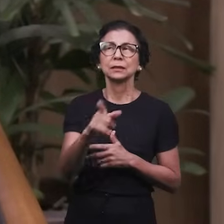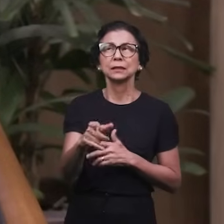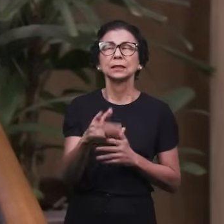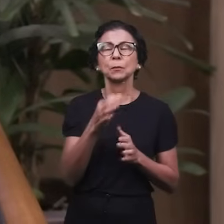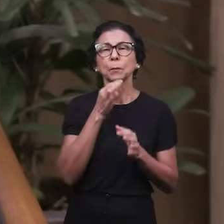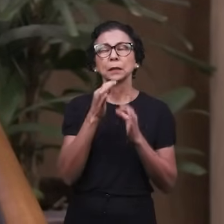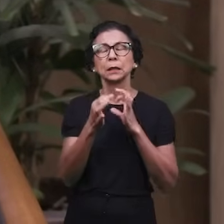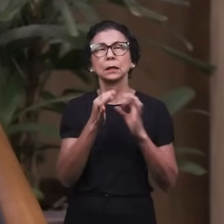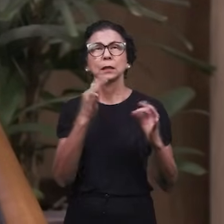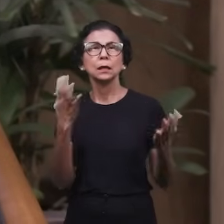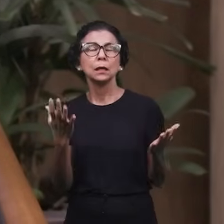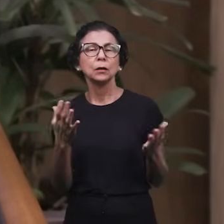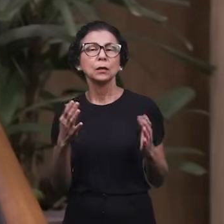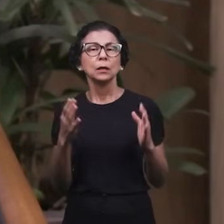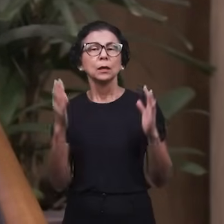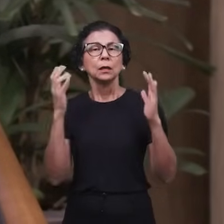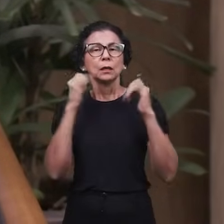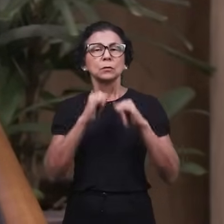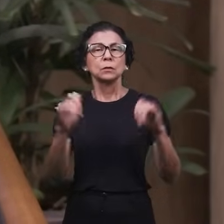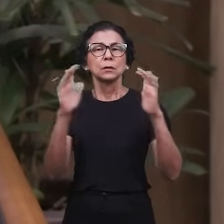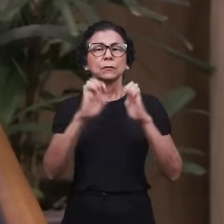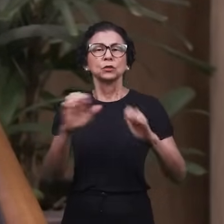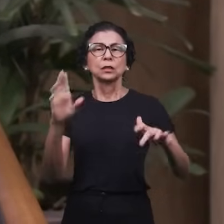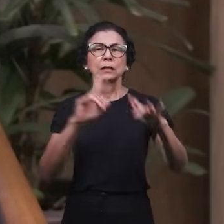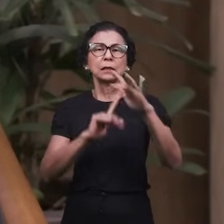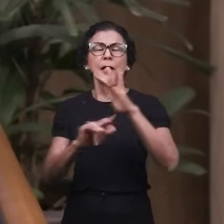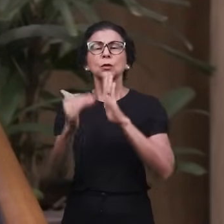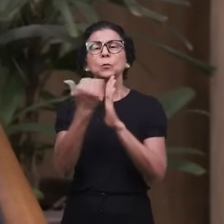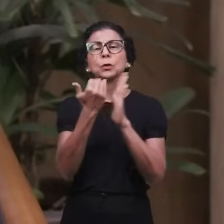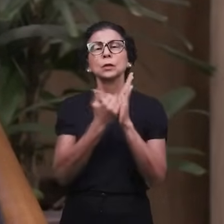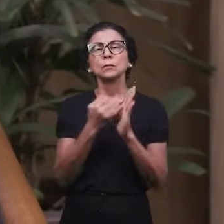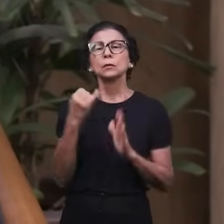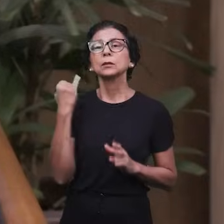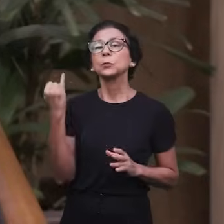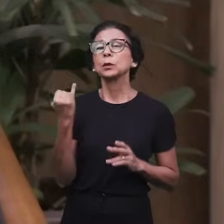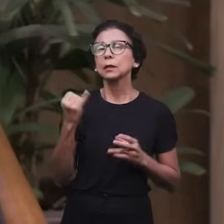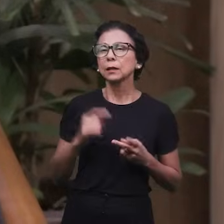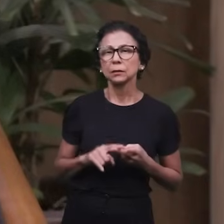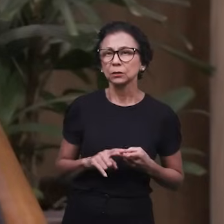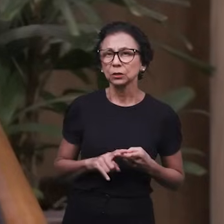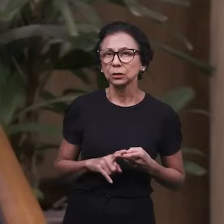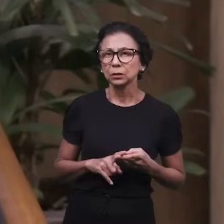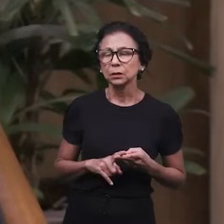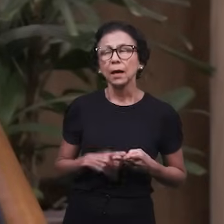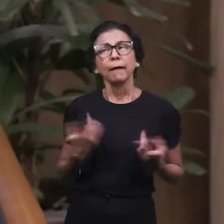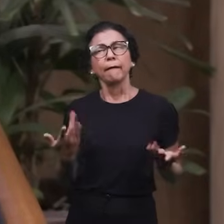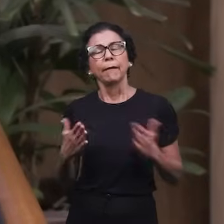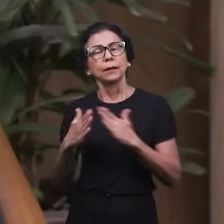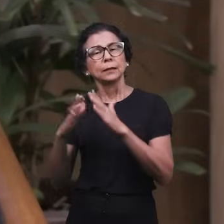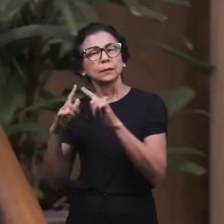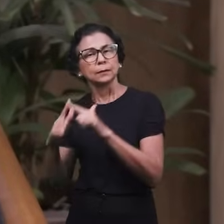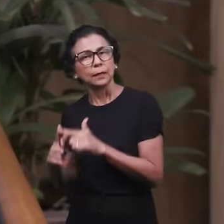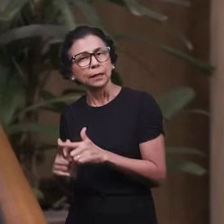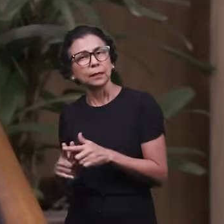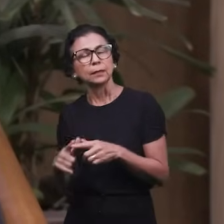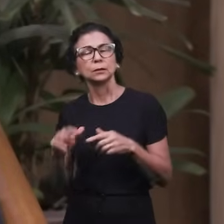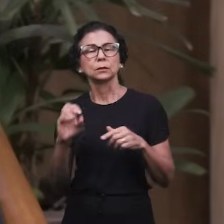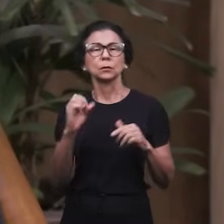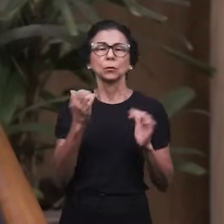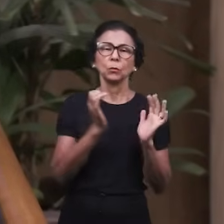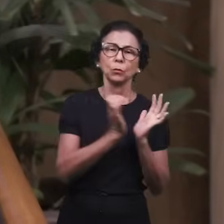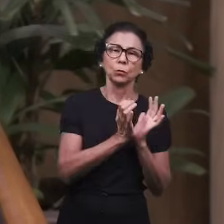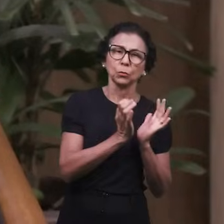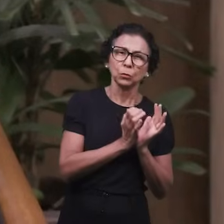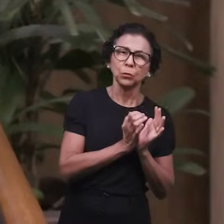a importância do programa Anunciando o Evangelho Eterno para a sua vida, para a sua família, para a sua igreja, para o grupo ali que você tem, que discute